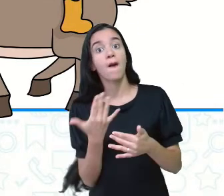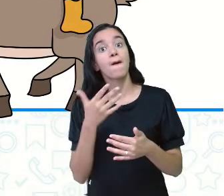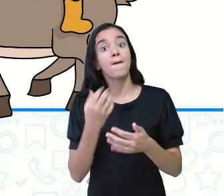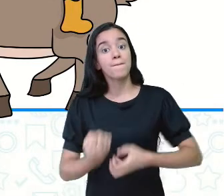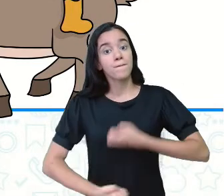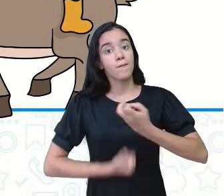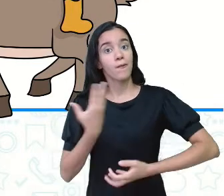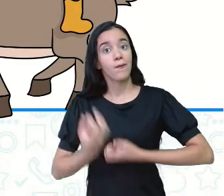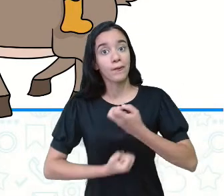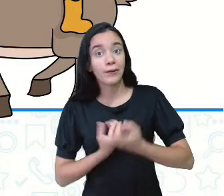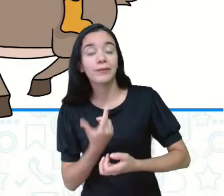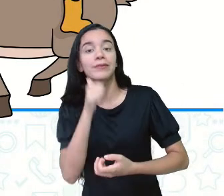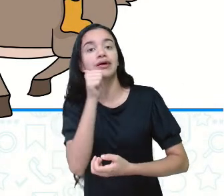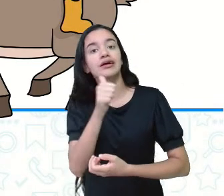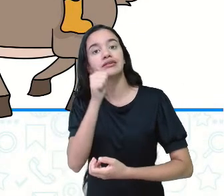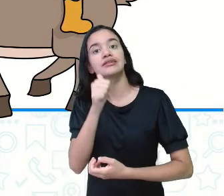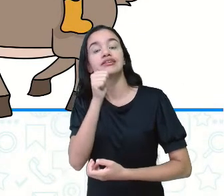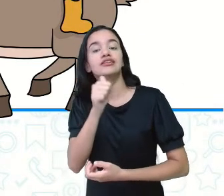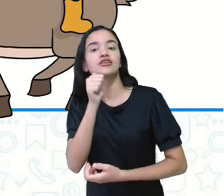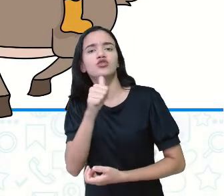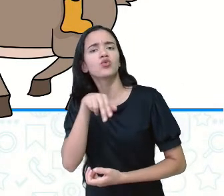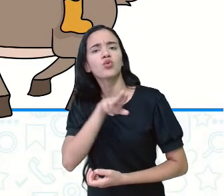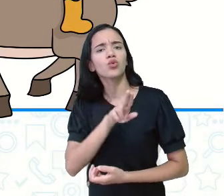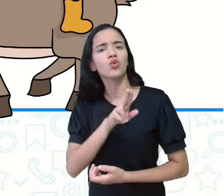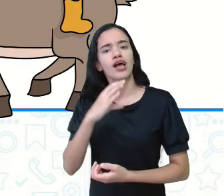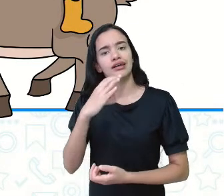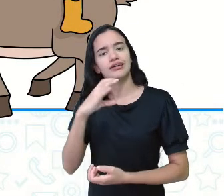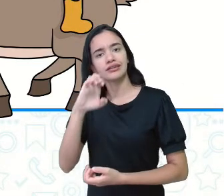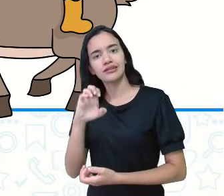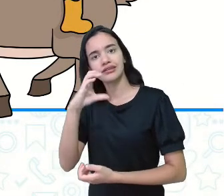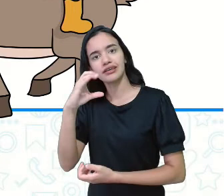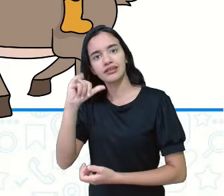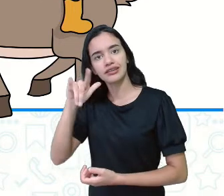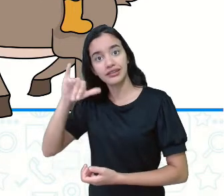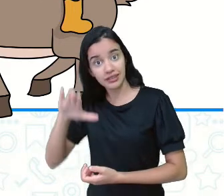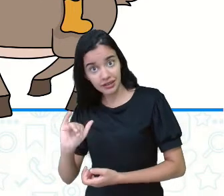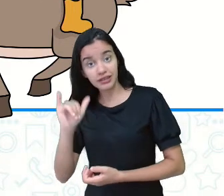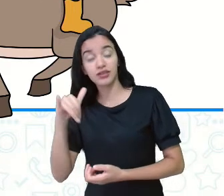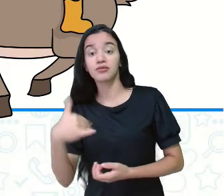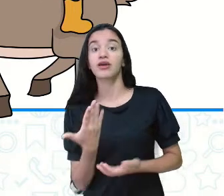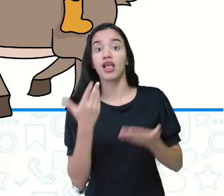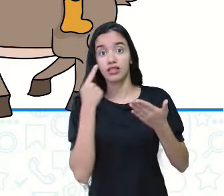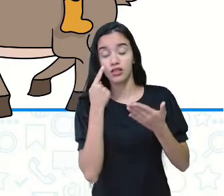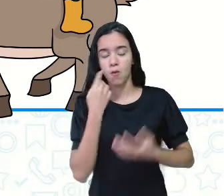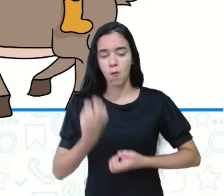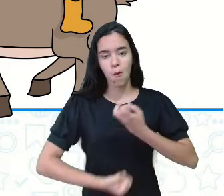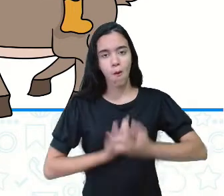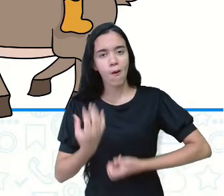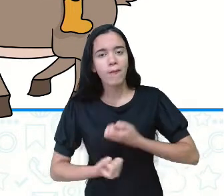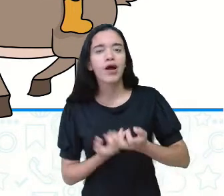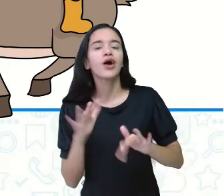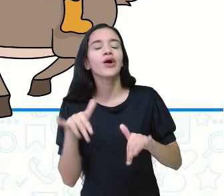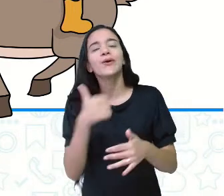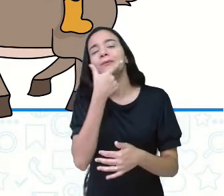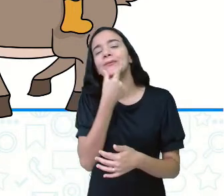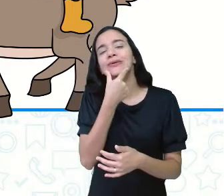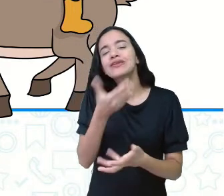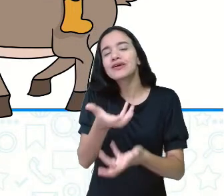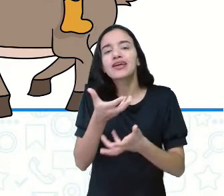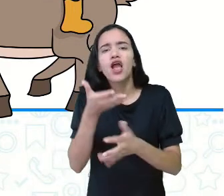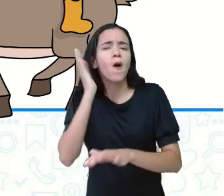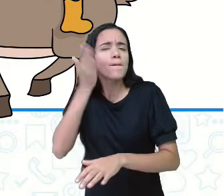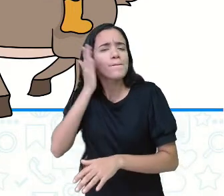Meirelles chamado O Menino Azul. O menino quer um burrinho para passear. Um